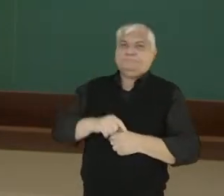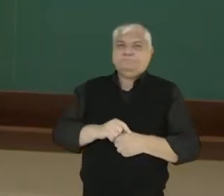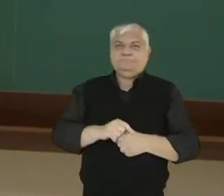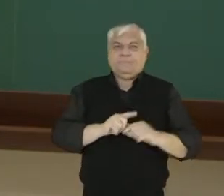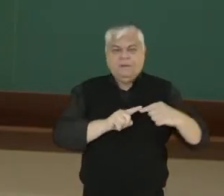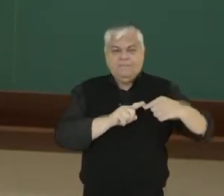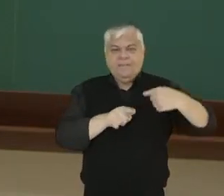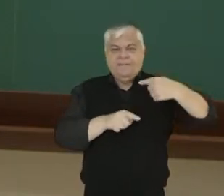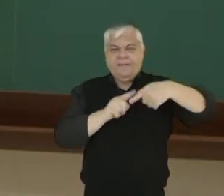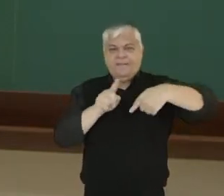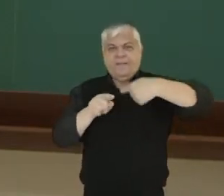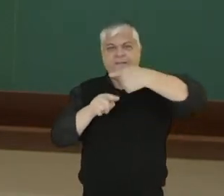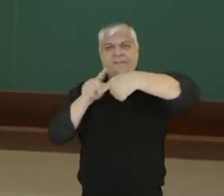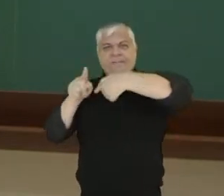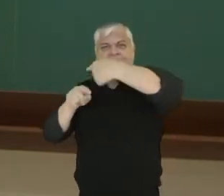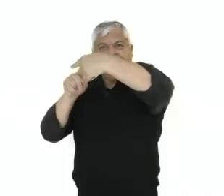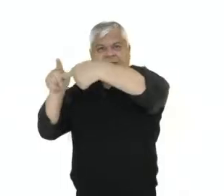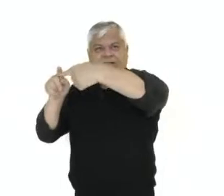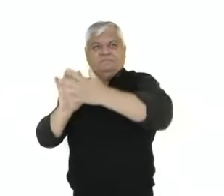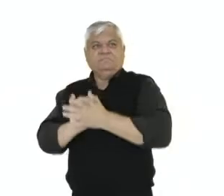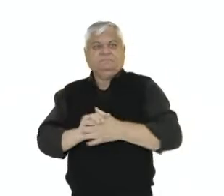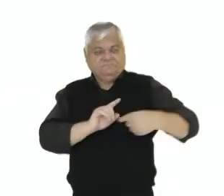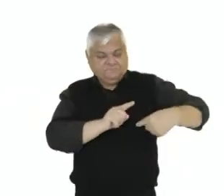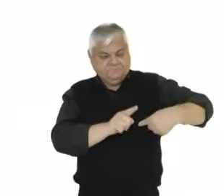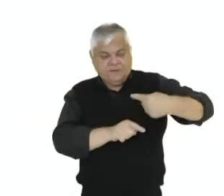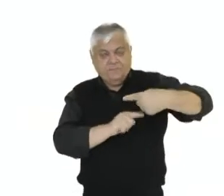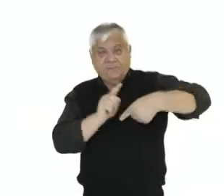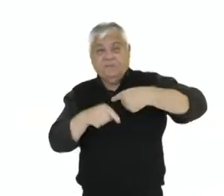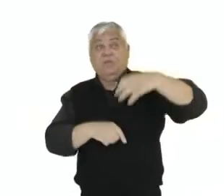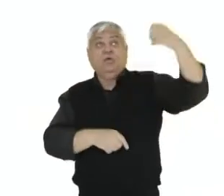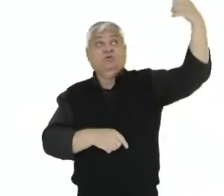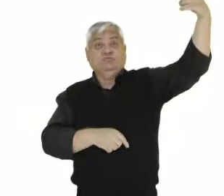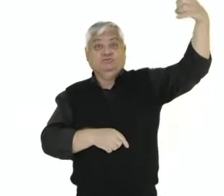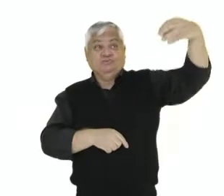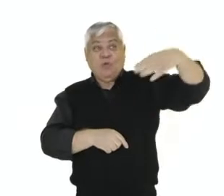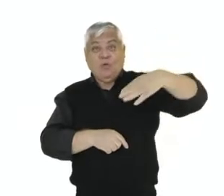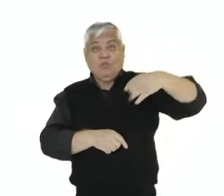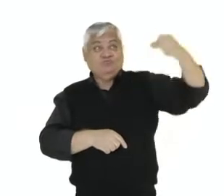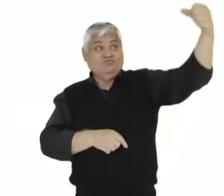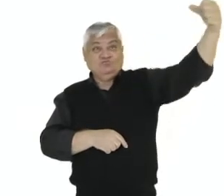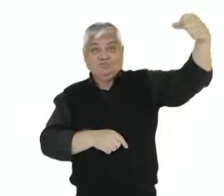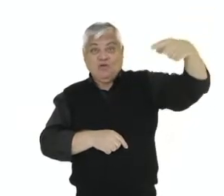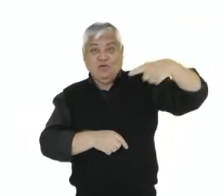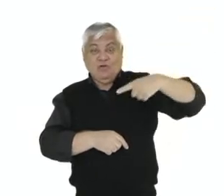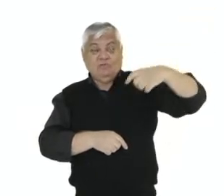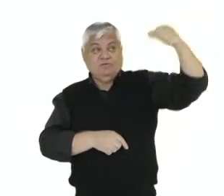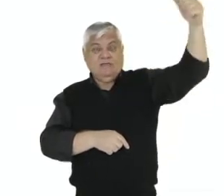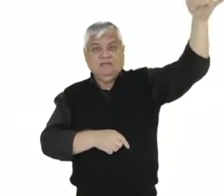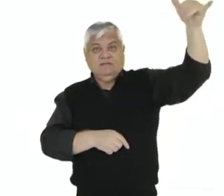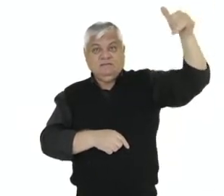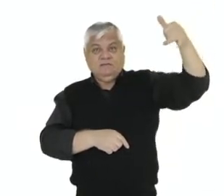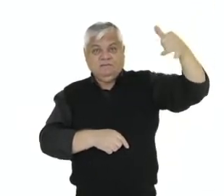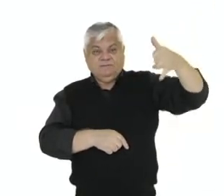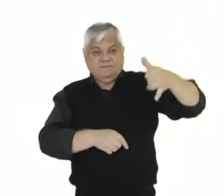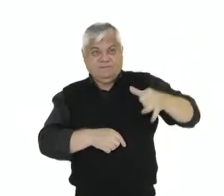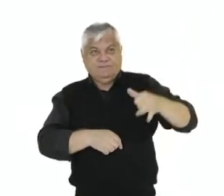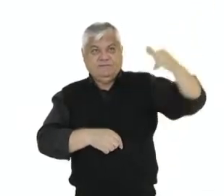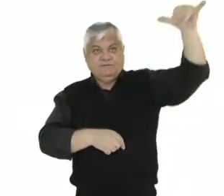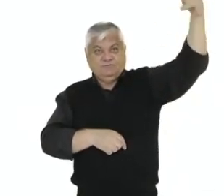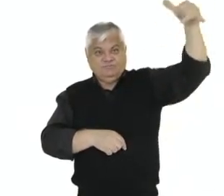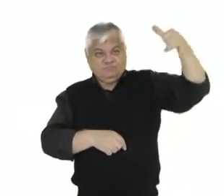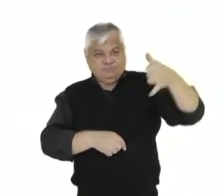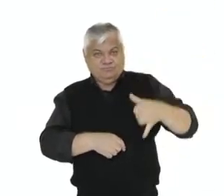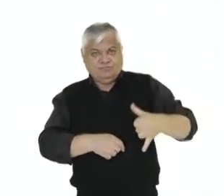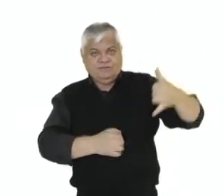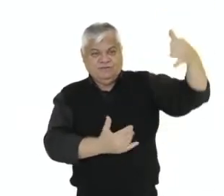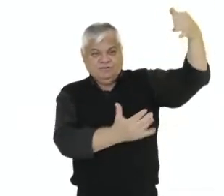escala de consumo, Então você tem a energia solar, essa energia solar ela é armazenada em forma de uma